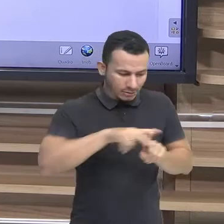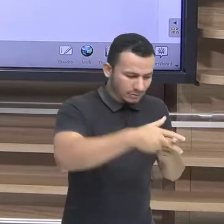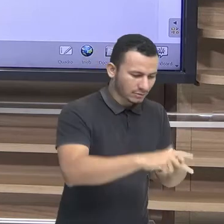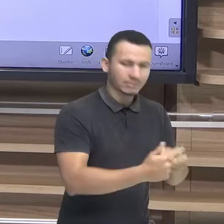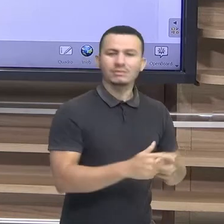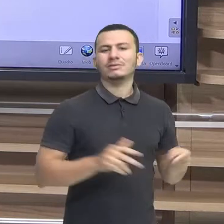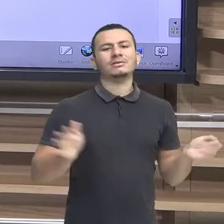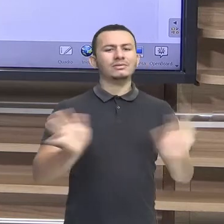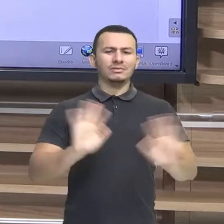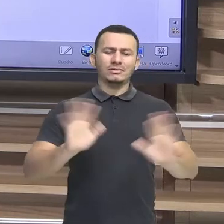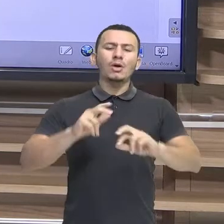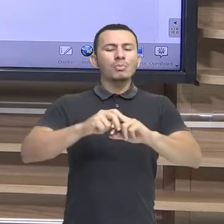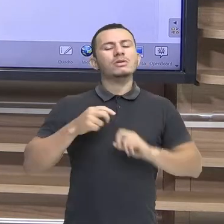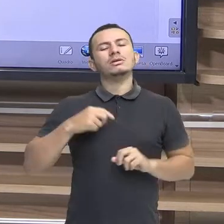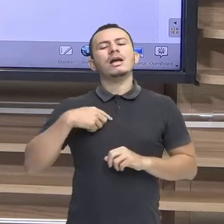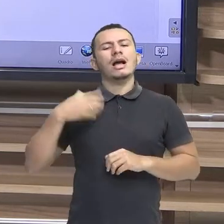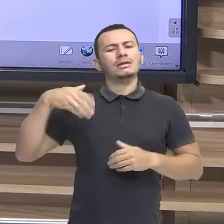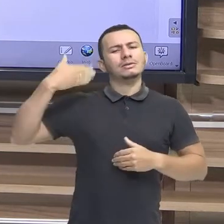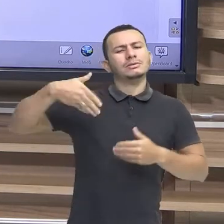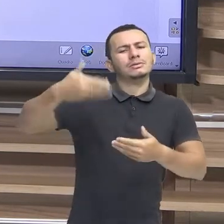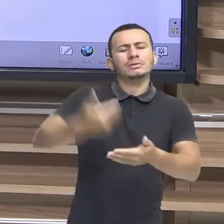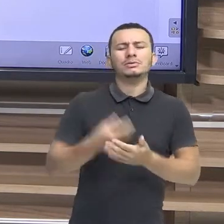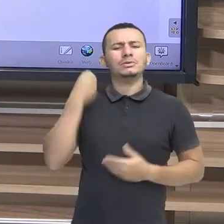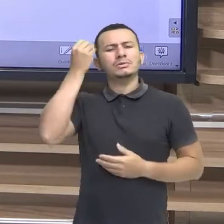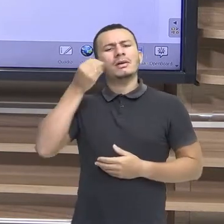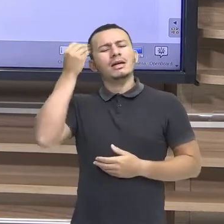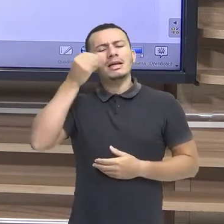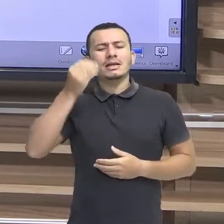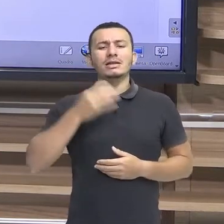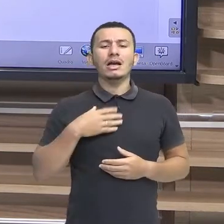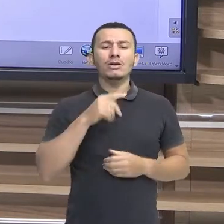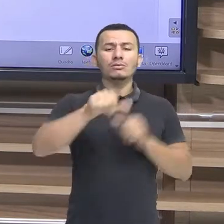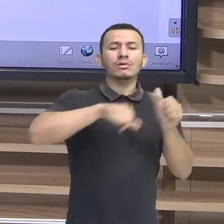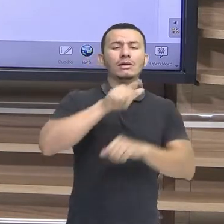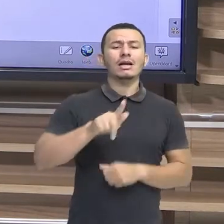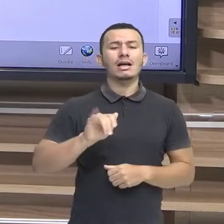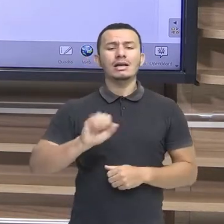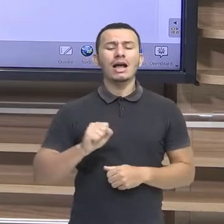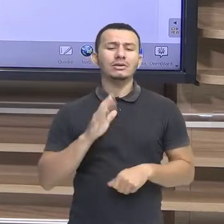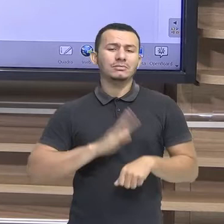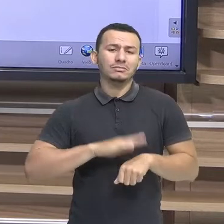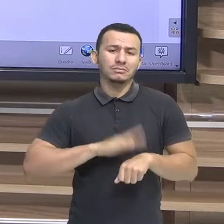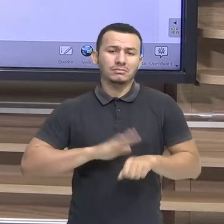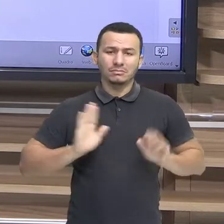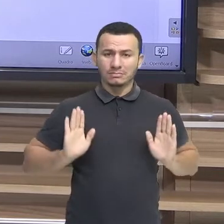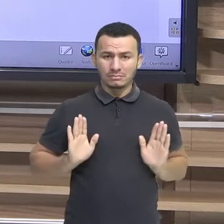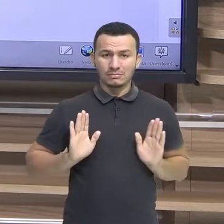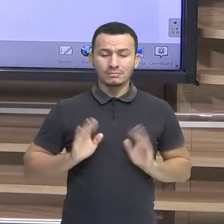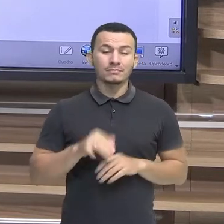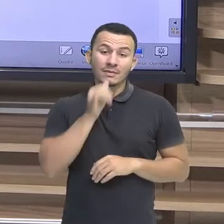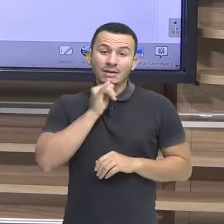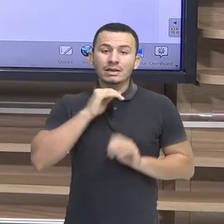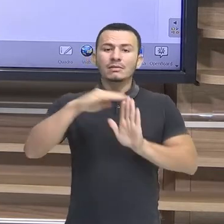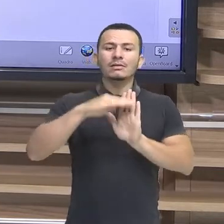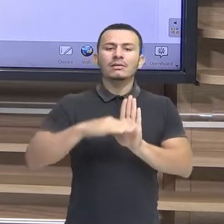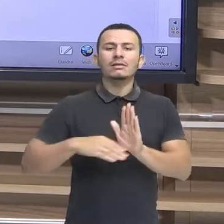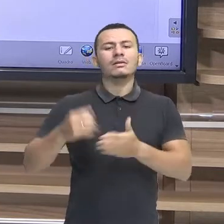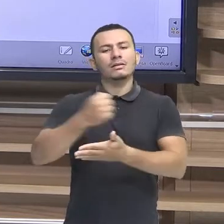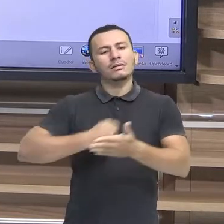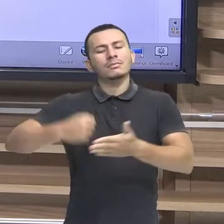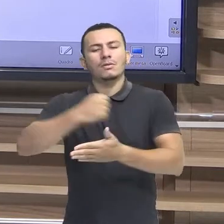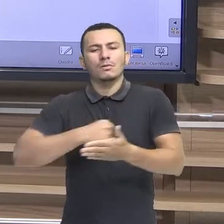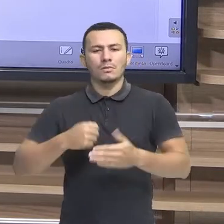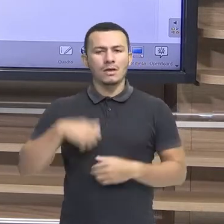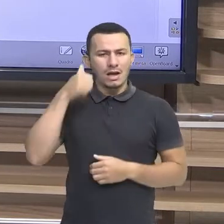cotidiano de tanto trocar gás na vida ensina que eu troco o gás. Pronto. Fazer um bolo. A mulher